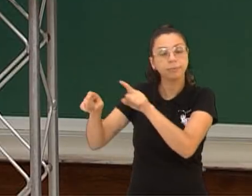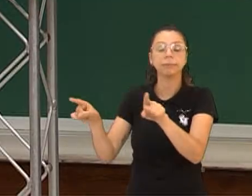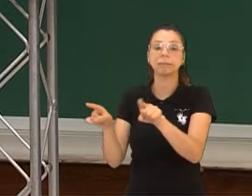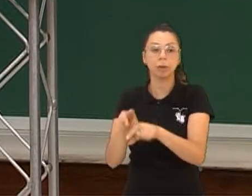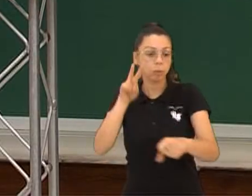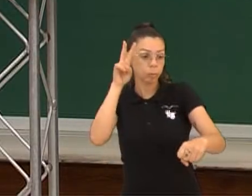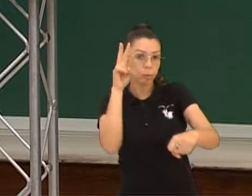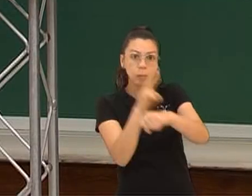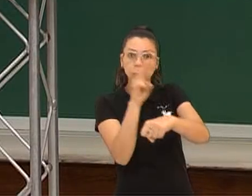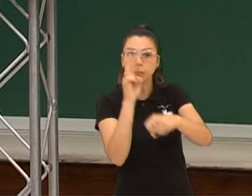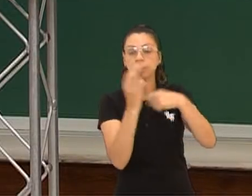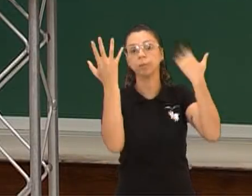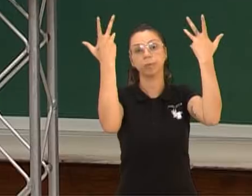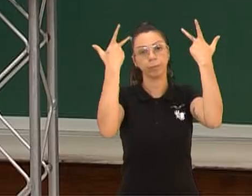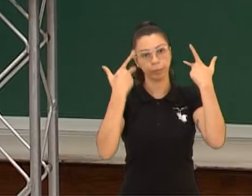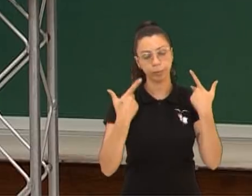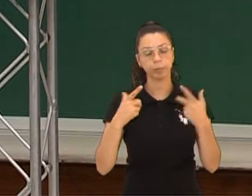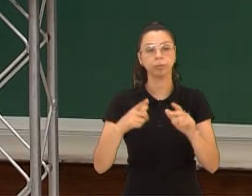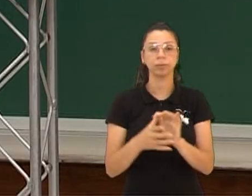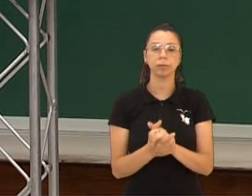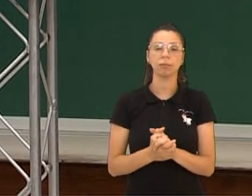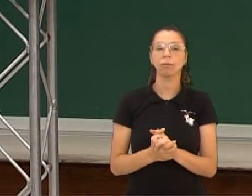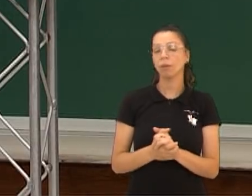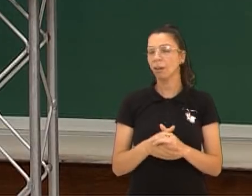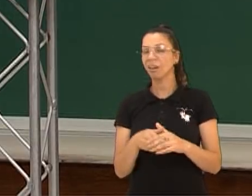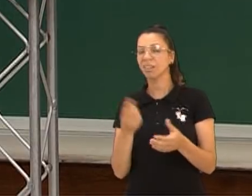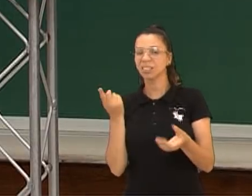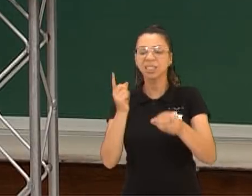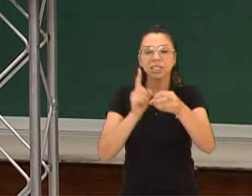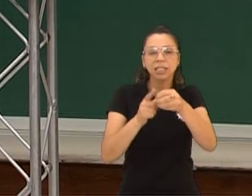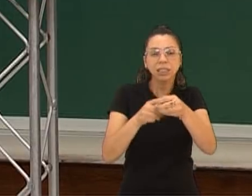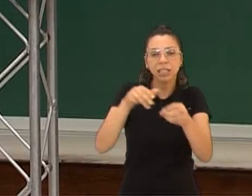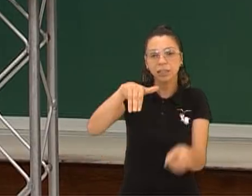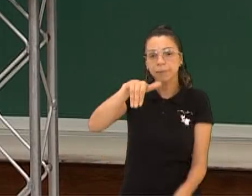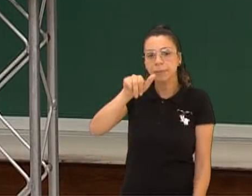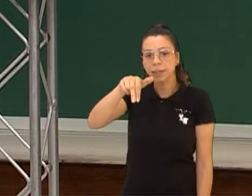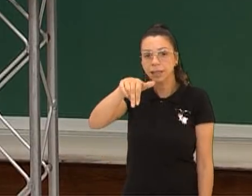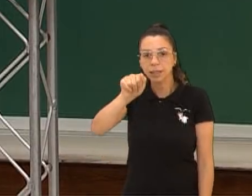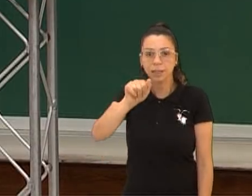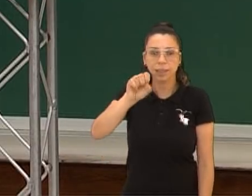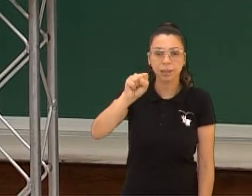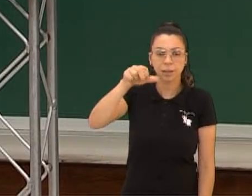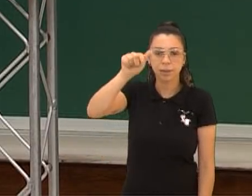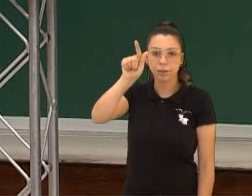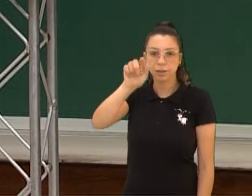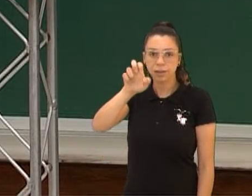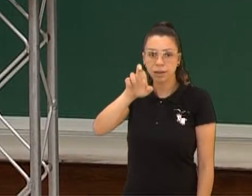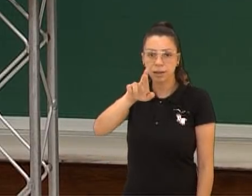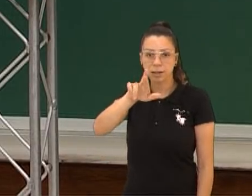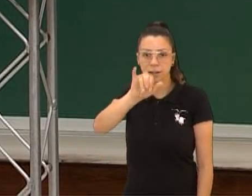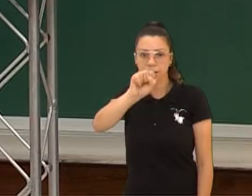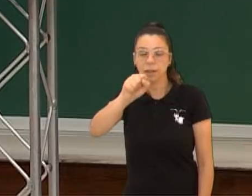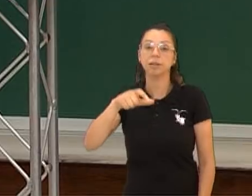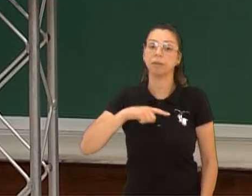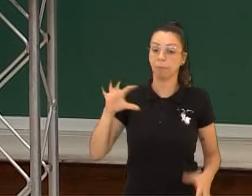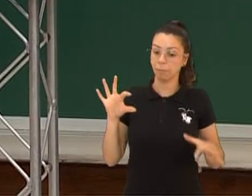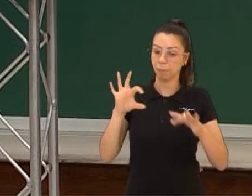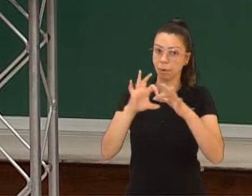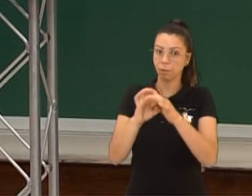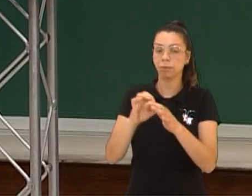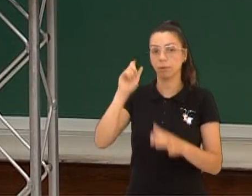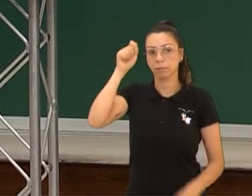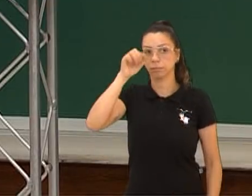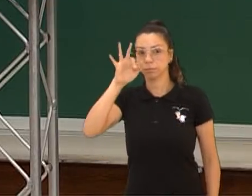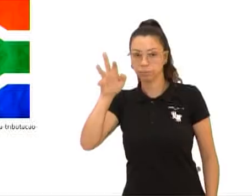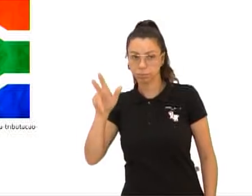Tem Minas Gerais, acho que está numa parceria interessante aí com a pecuária africana. E nós temos o BRICS,